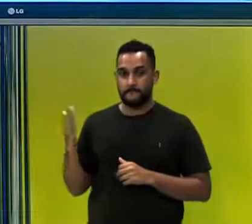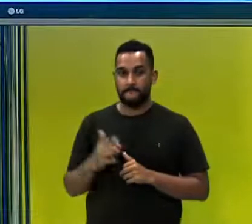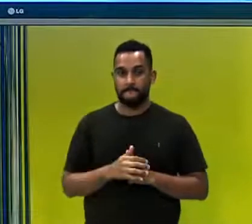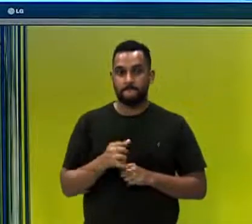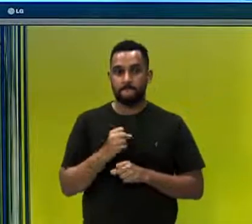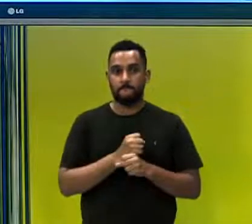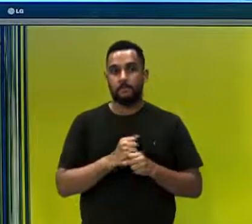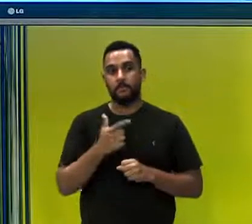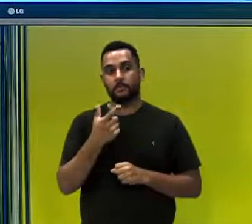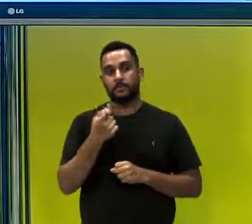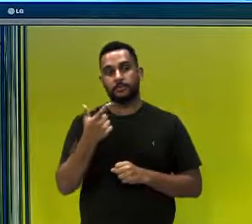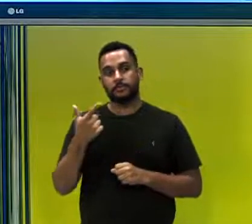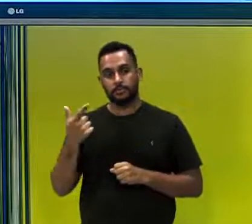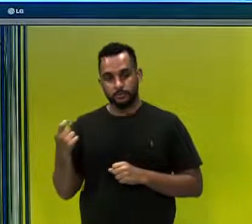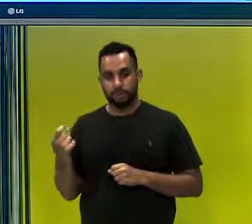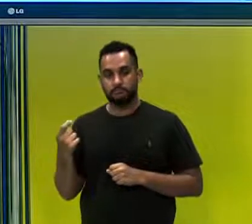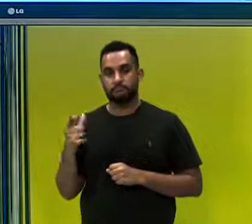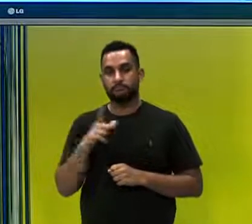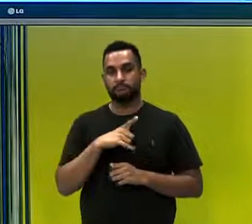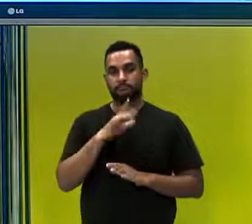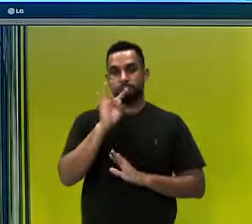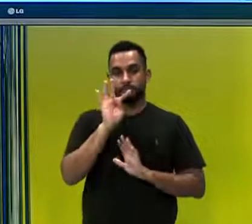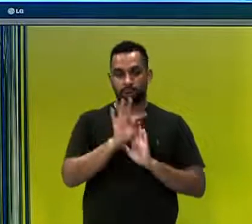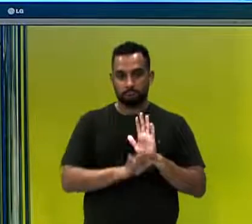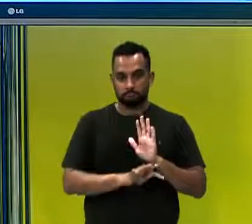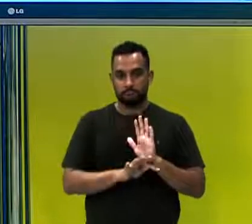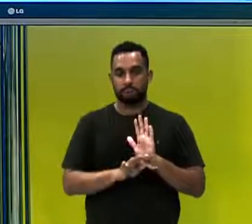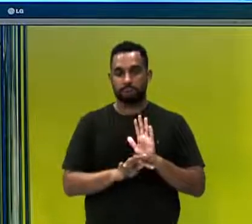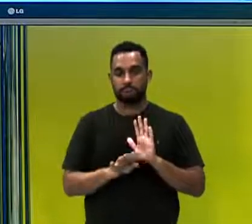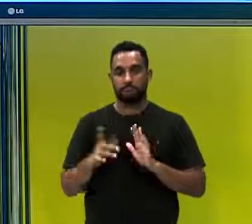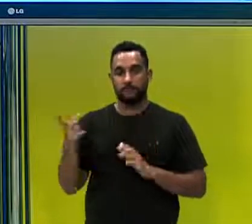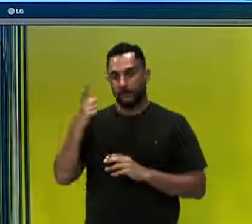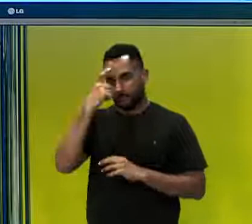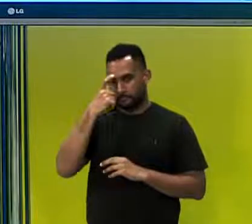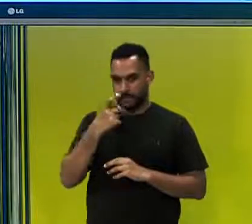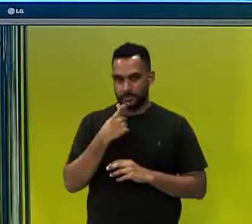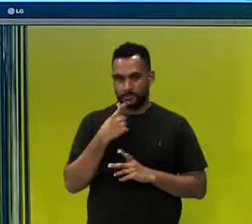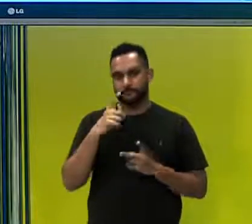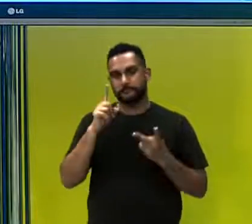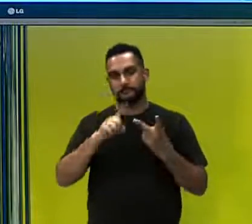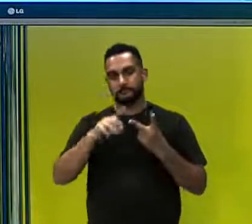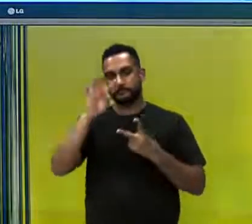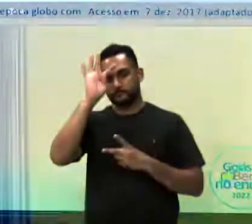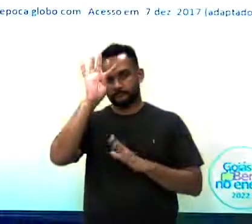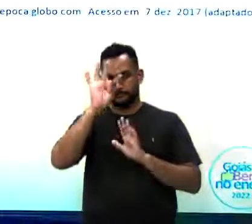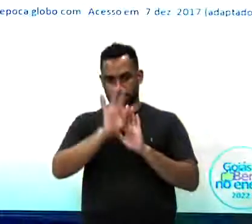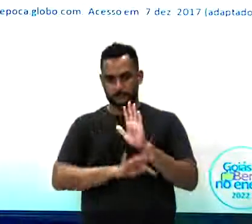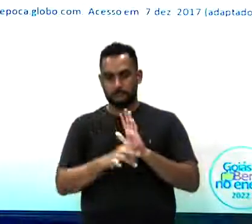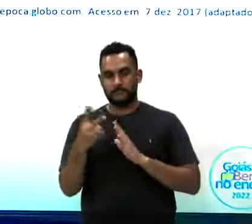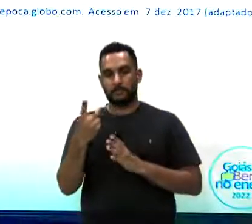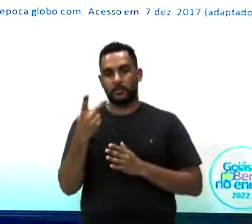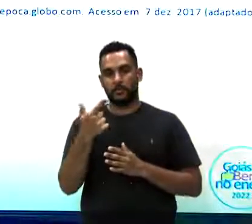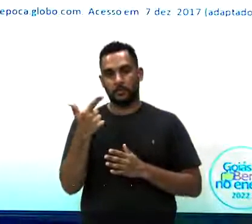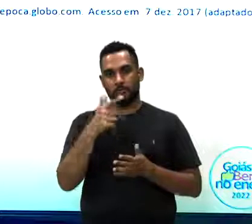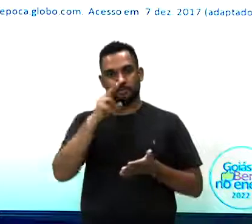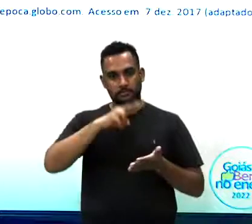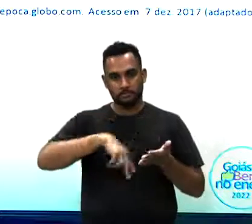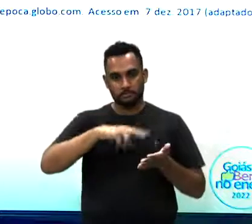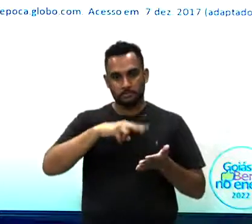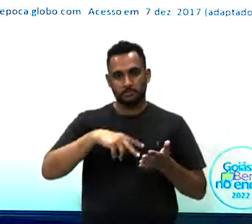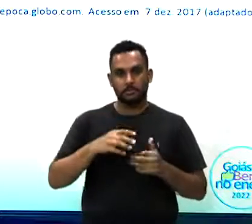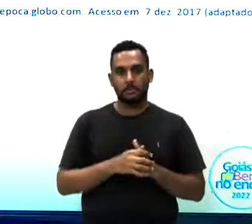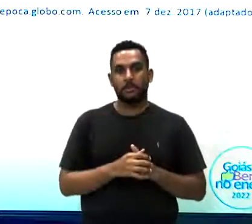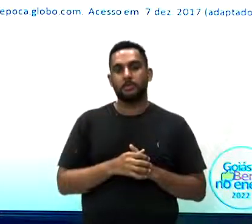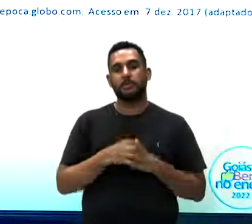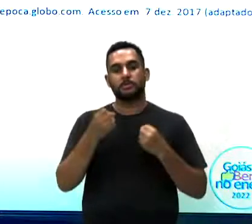de 2020, nós temos dois textos, um texto que é a imagem e um texto de leitura mesmo, né? Então fala do